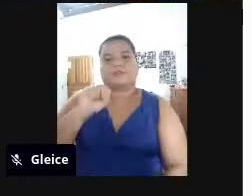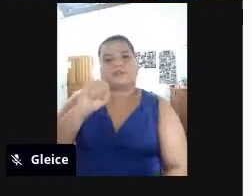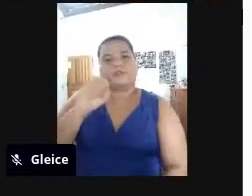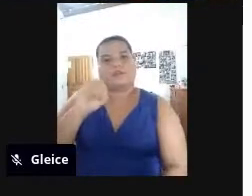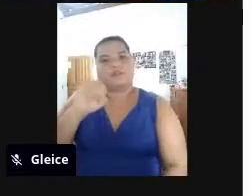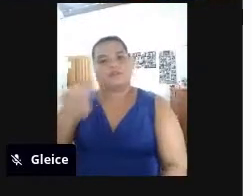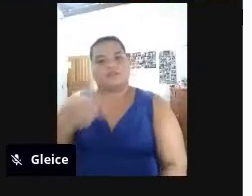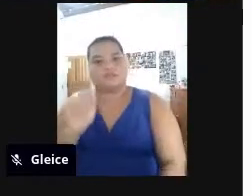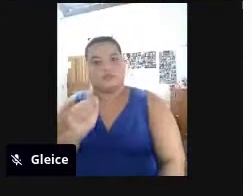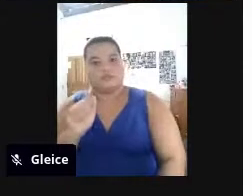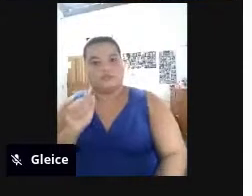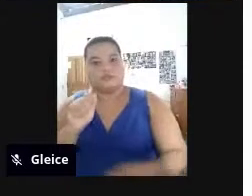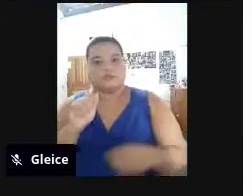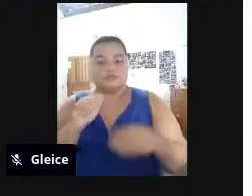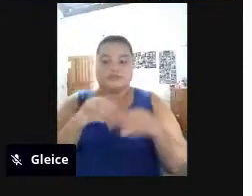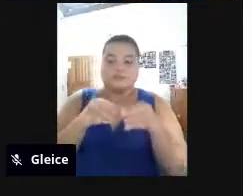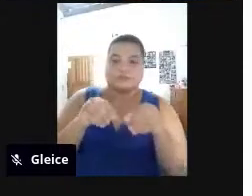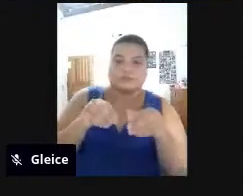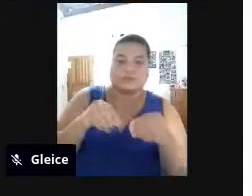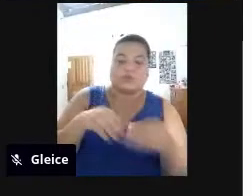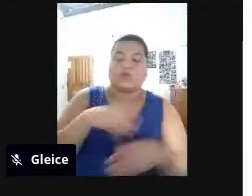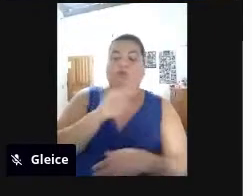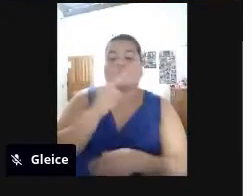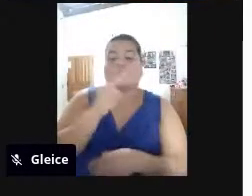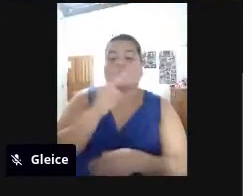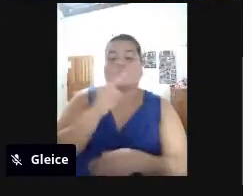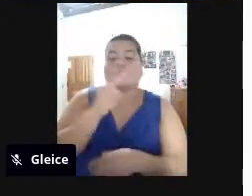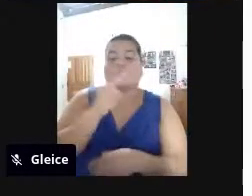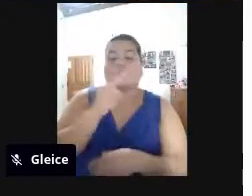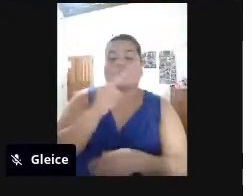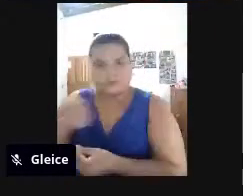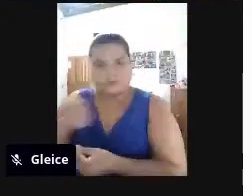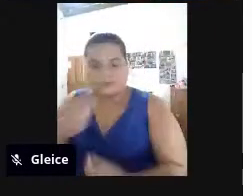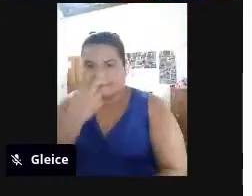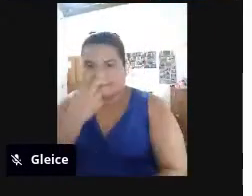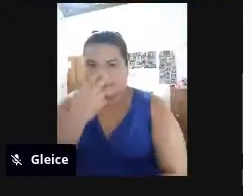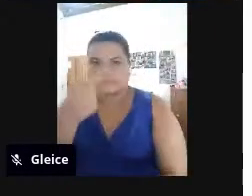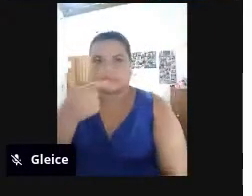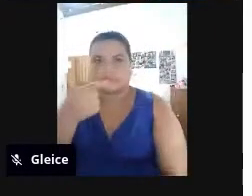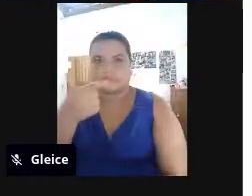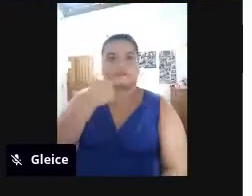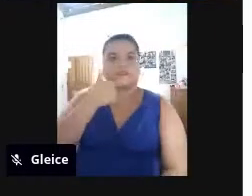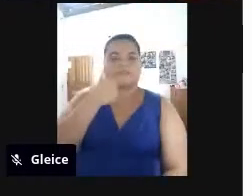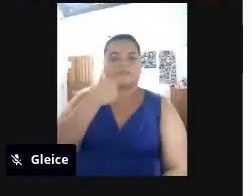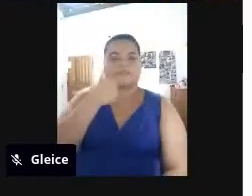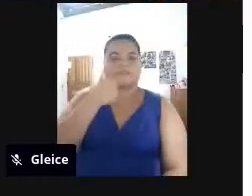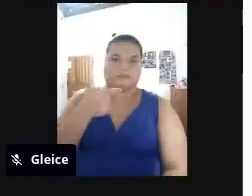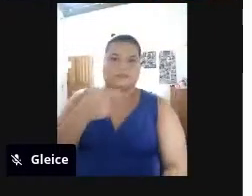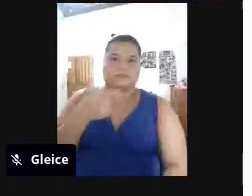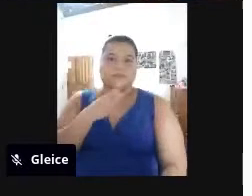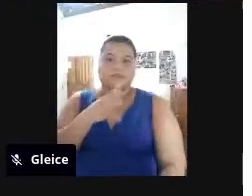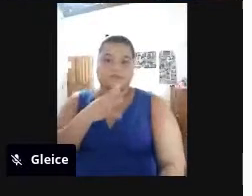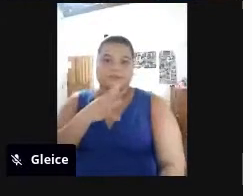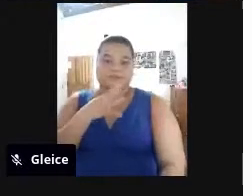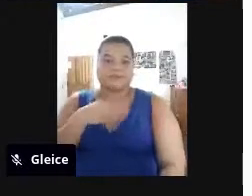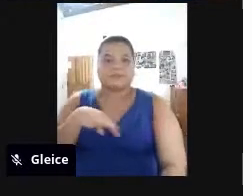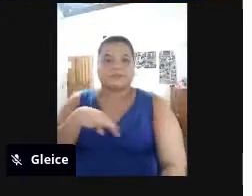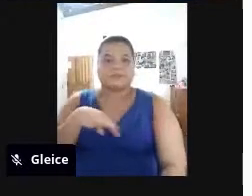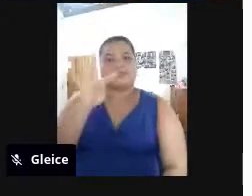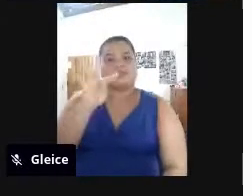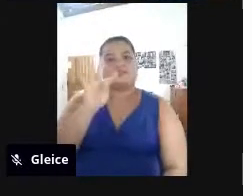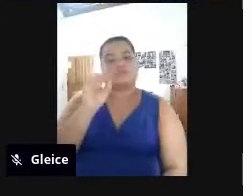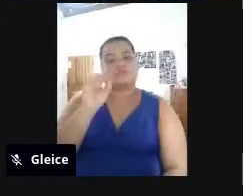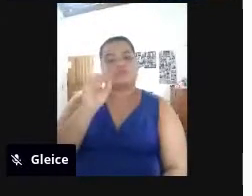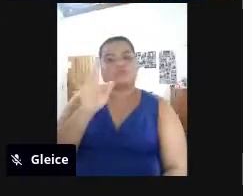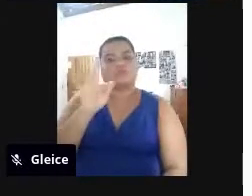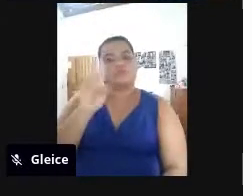o tofu, que é um queijo vegetal. Então, vocês já devem conhecer o tofu, já devem ter experimentado, que também é